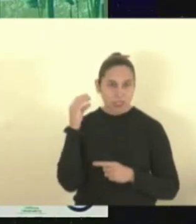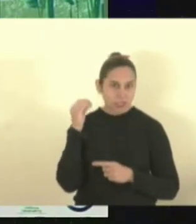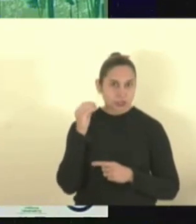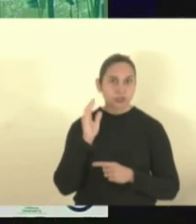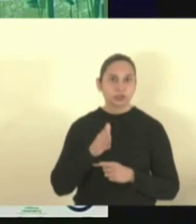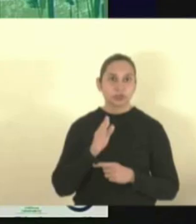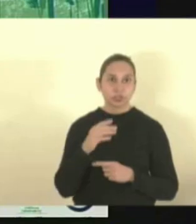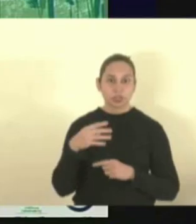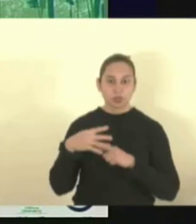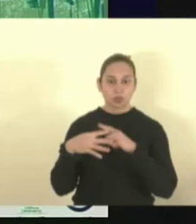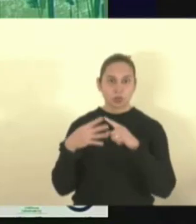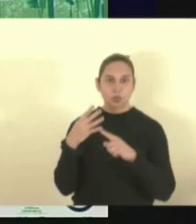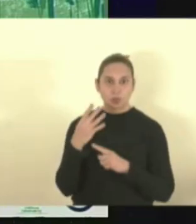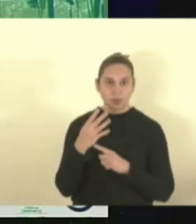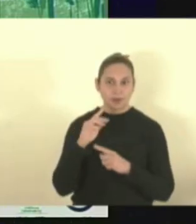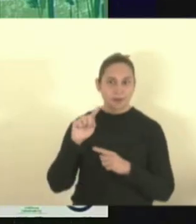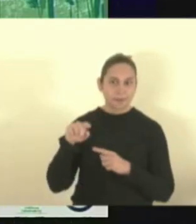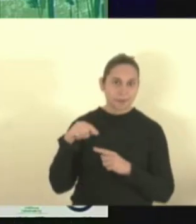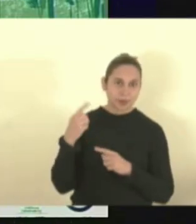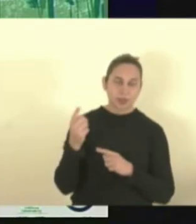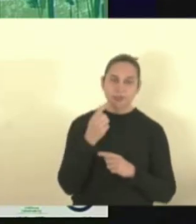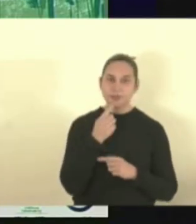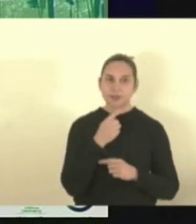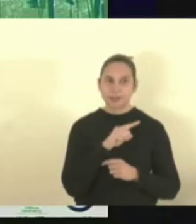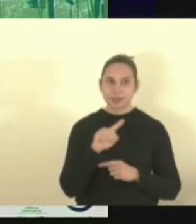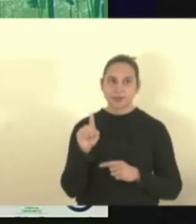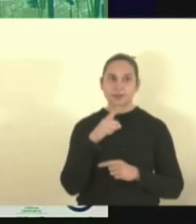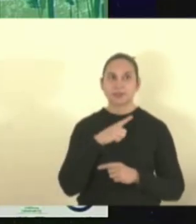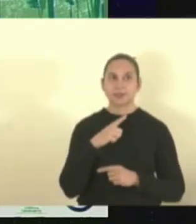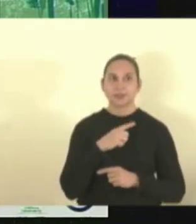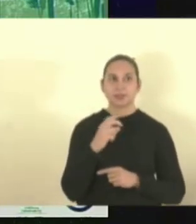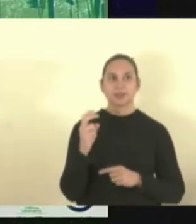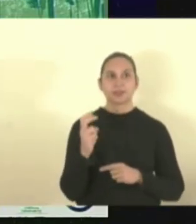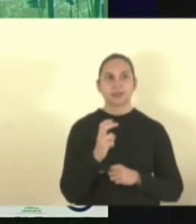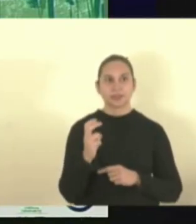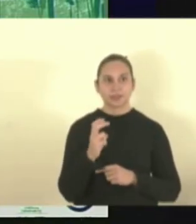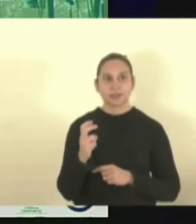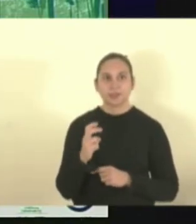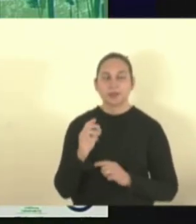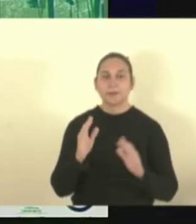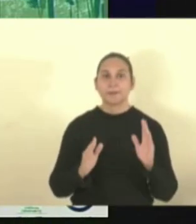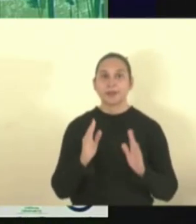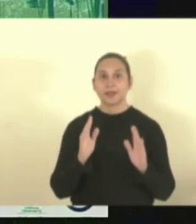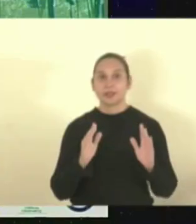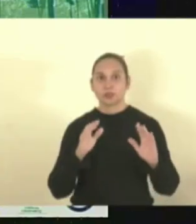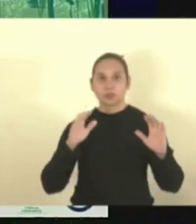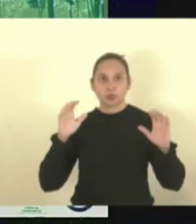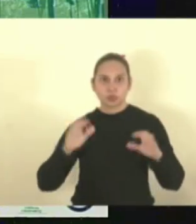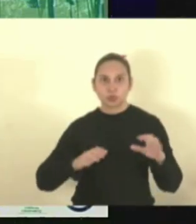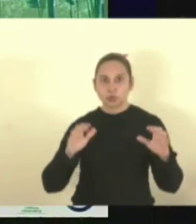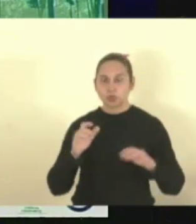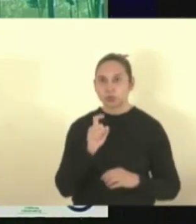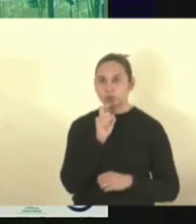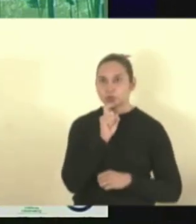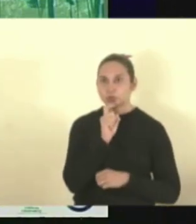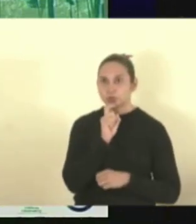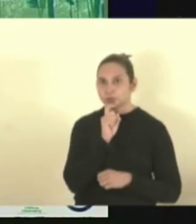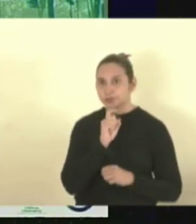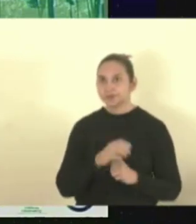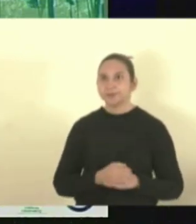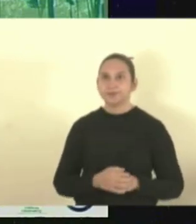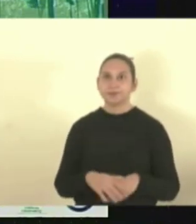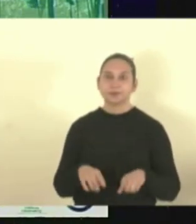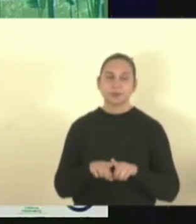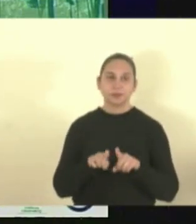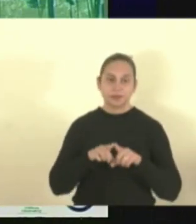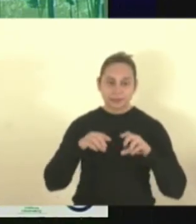dessas ondas. Talvez essa próxima semana a gente tenha mais uma 5ª onda em pleno inverno, né? Os eventos de seca, os eventos